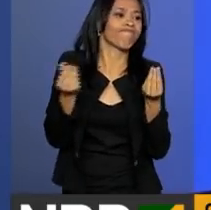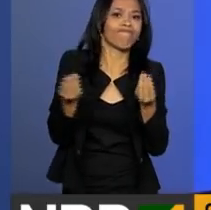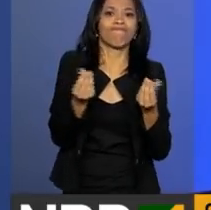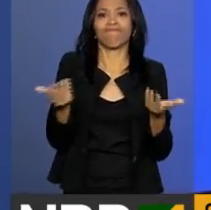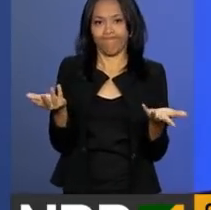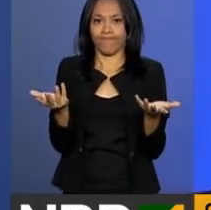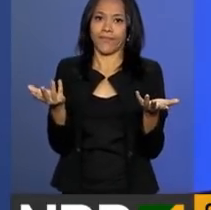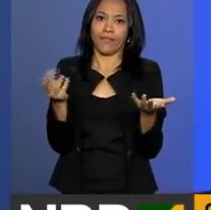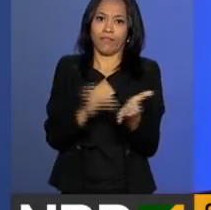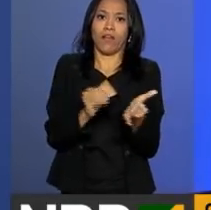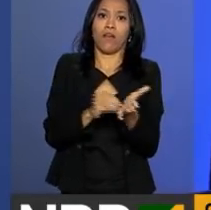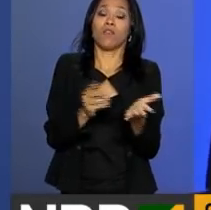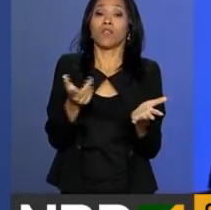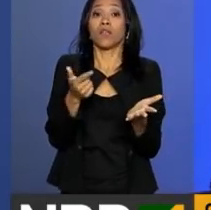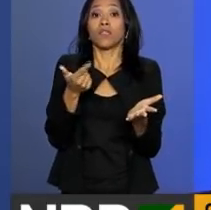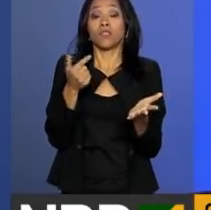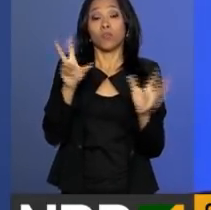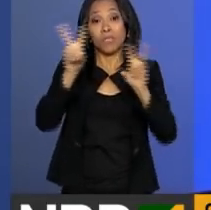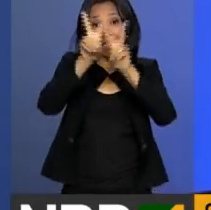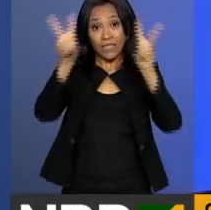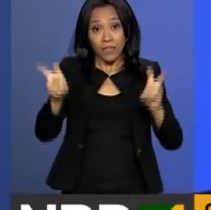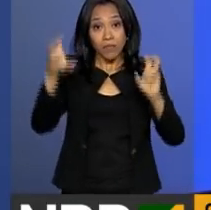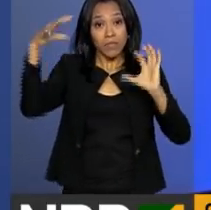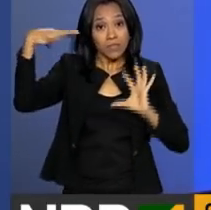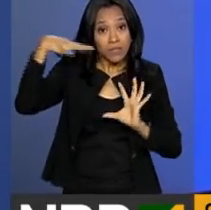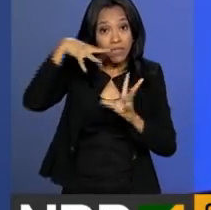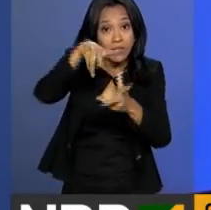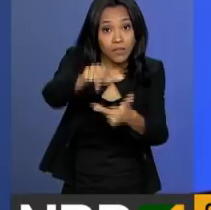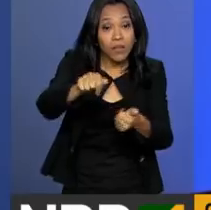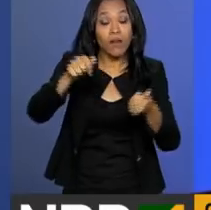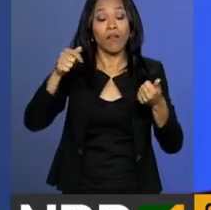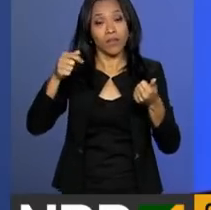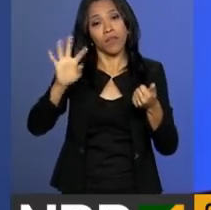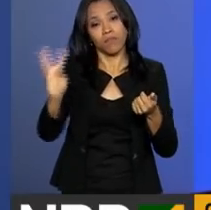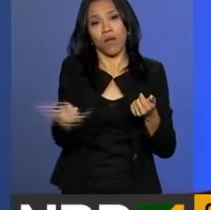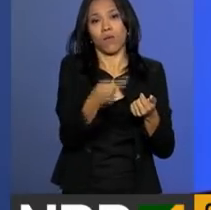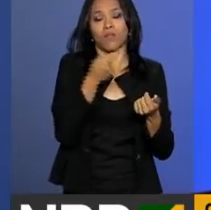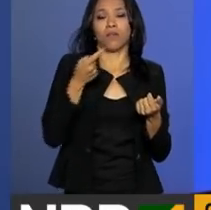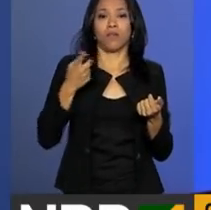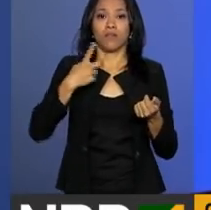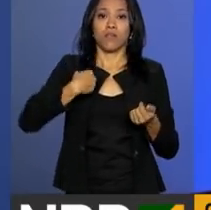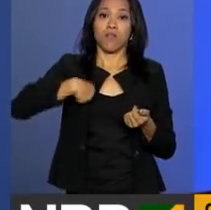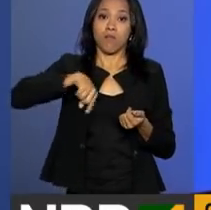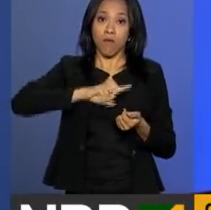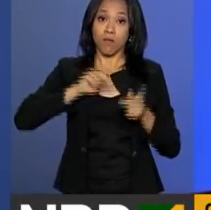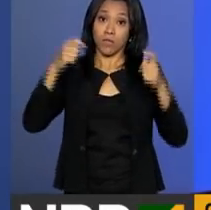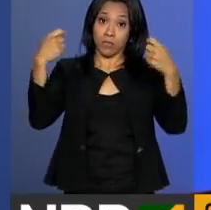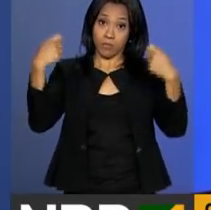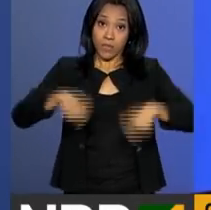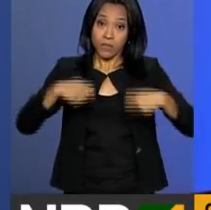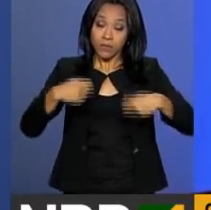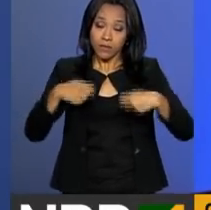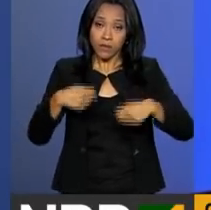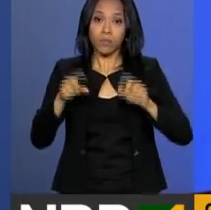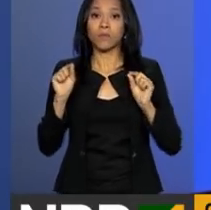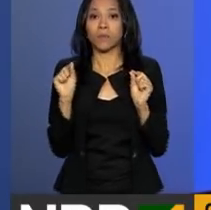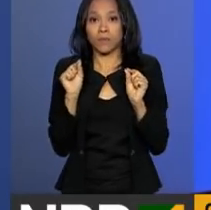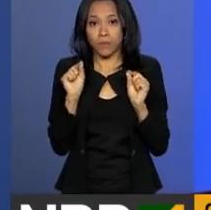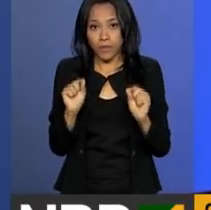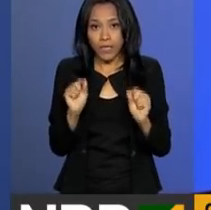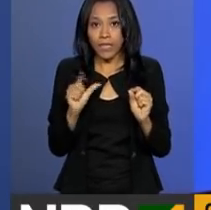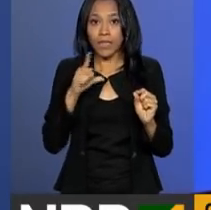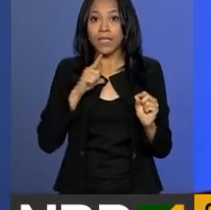internacionais é que se torna ainda muito presentes nós precisamos ter presente a o